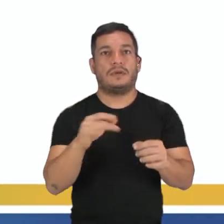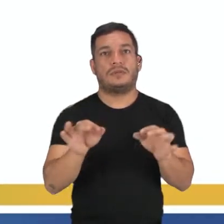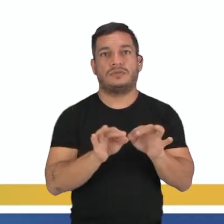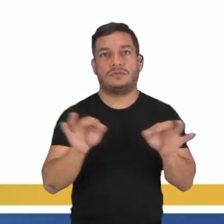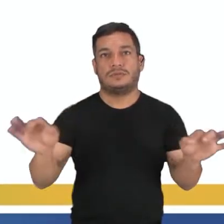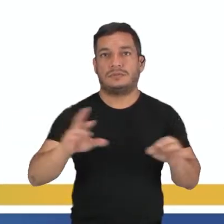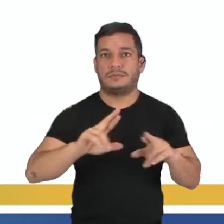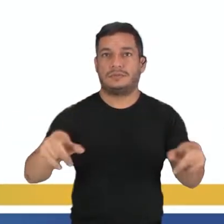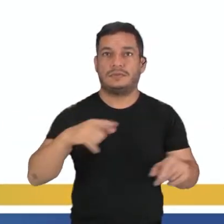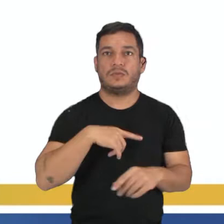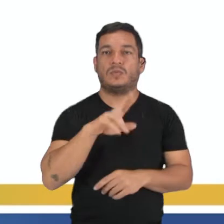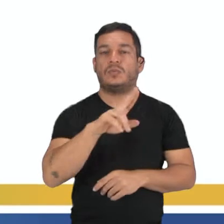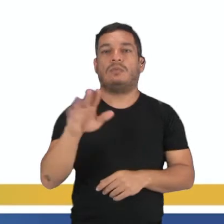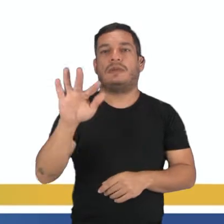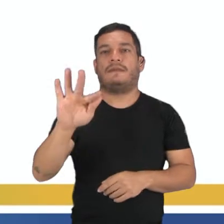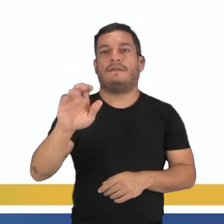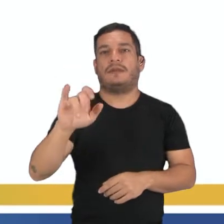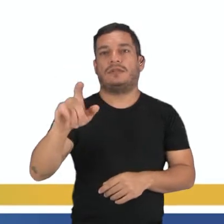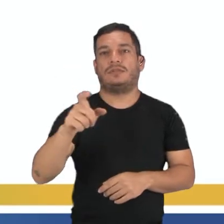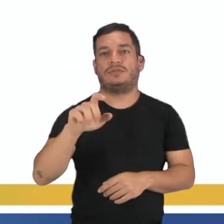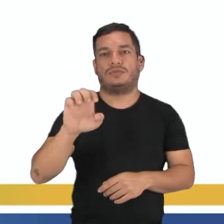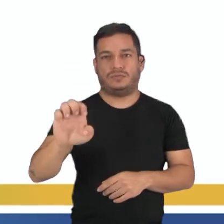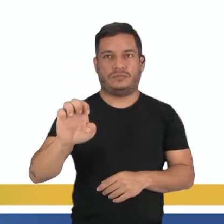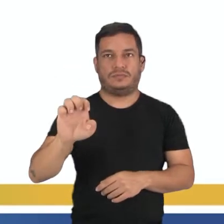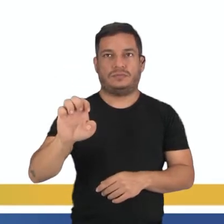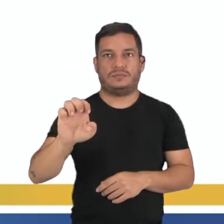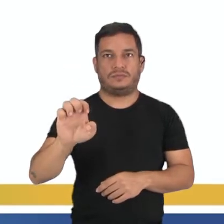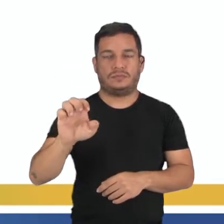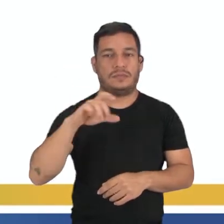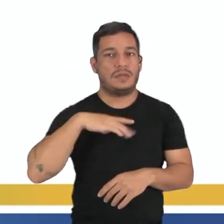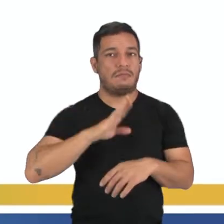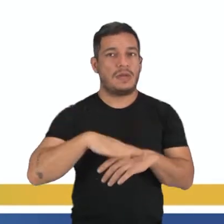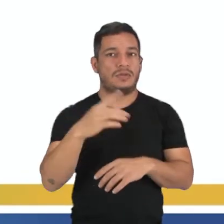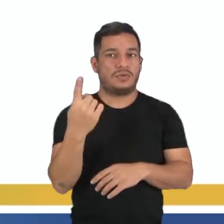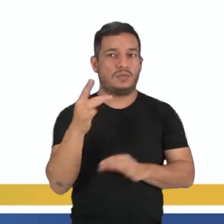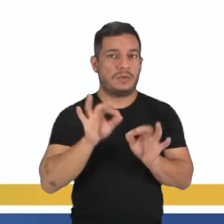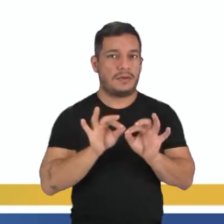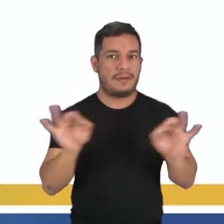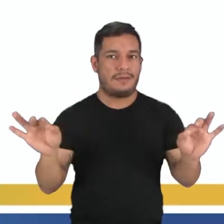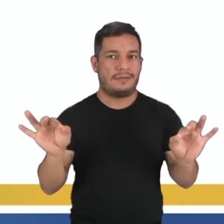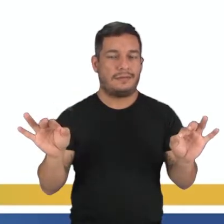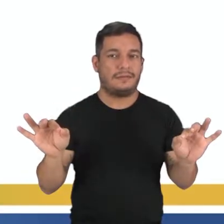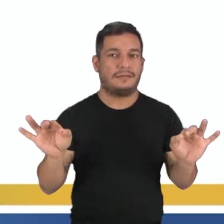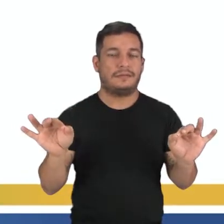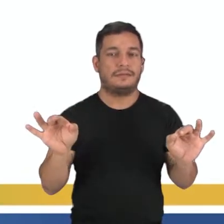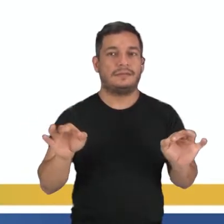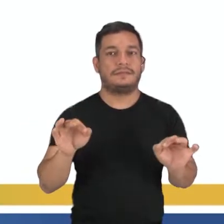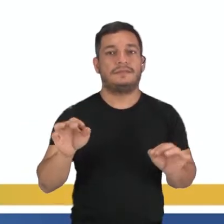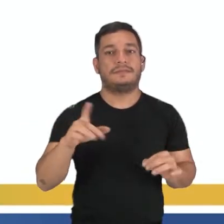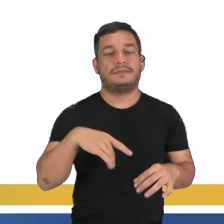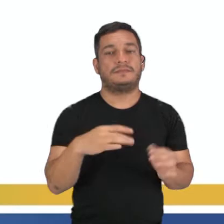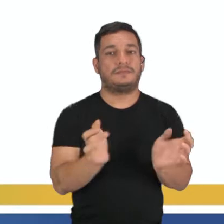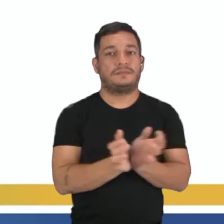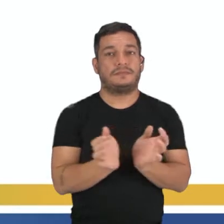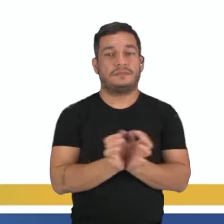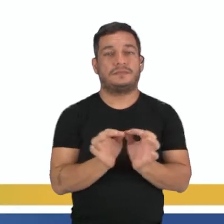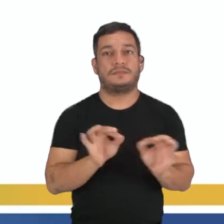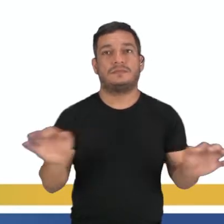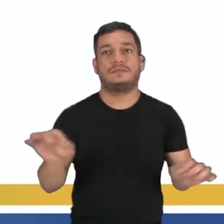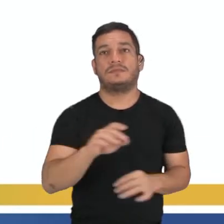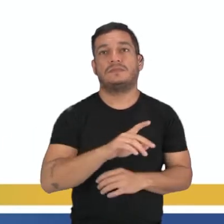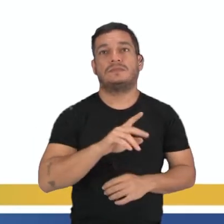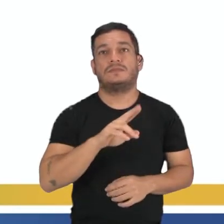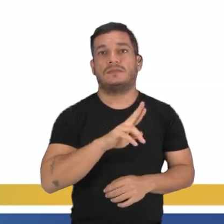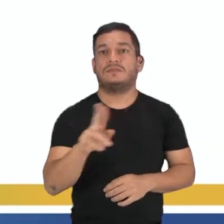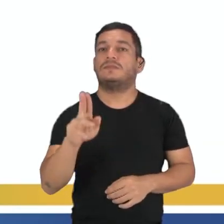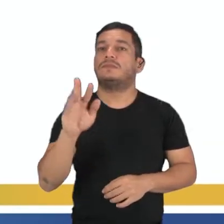aí mais de duas retas paralelas, ou, aliás, mais de uma reta paralela, então eu tenho um conjunto de retas, então eu chamo esse